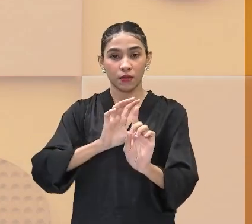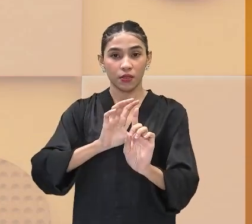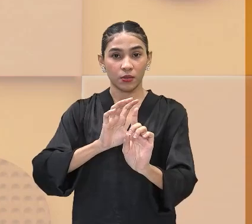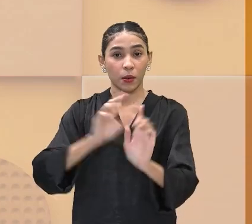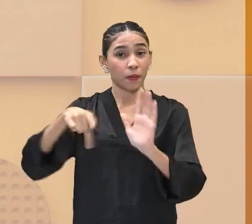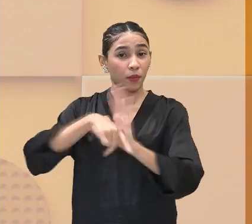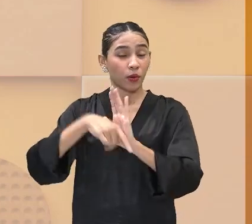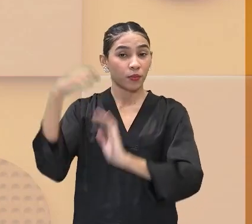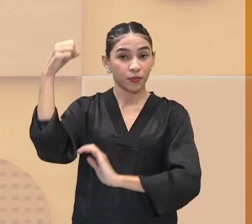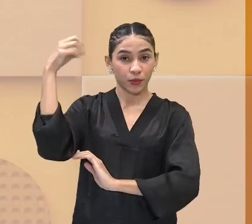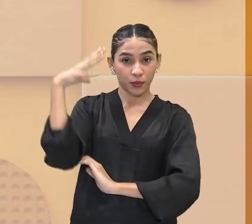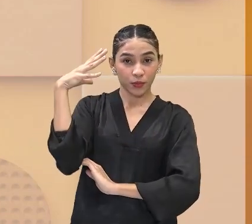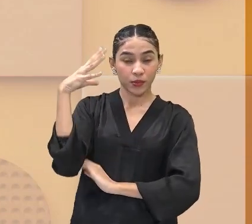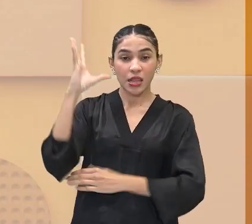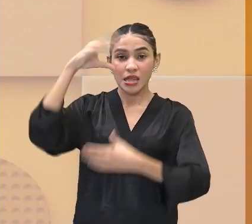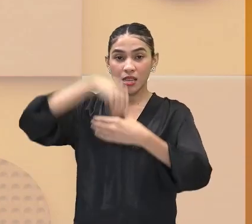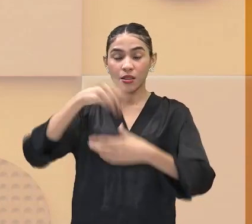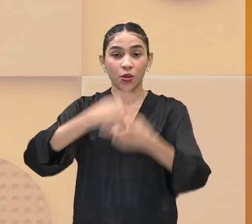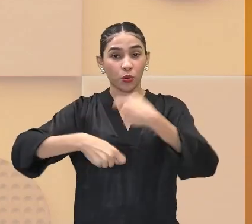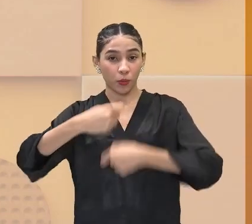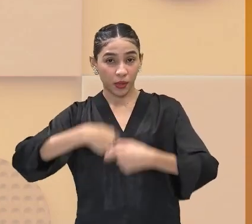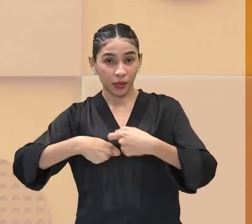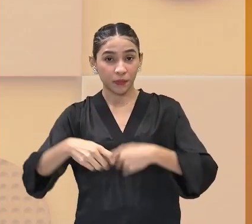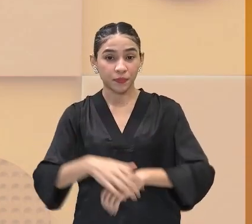do iluminismo na economia.